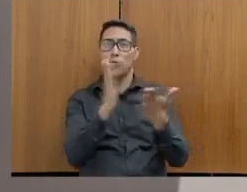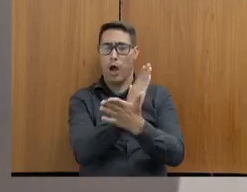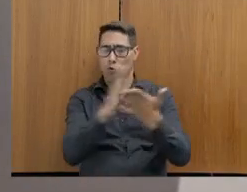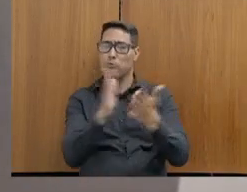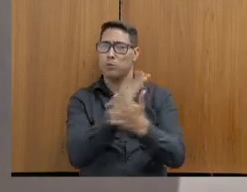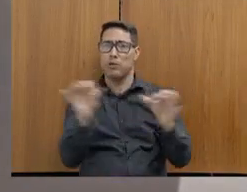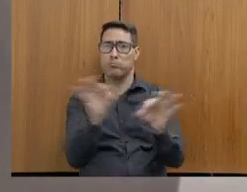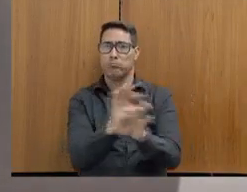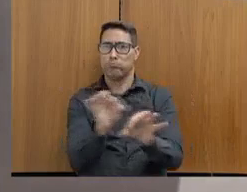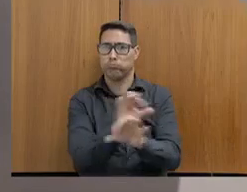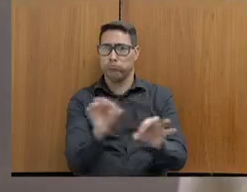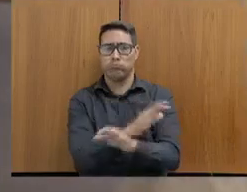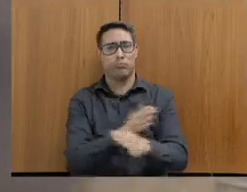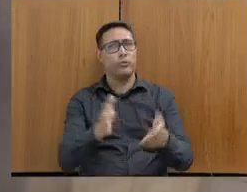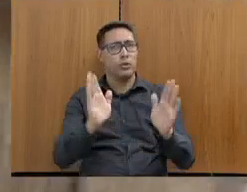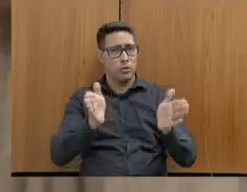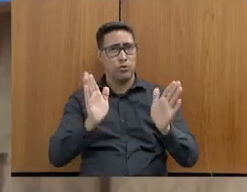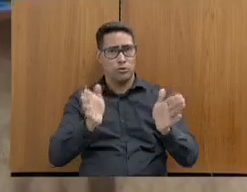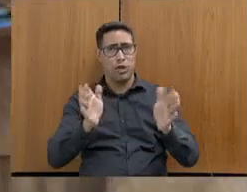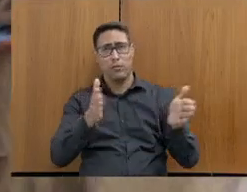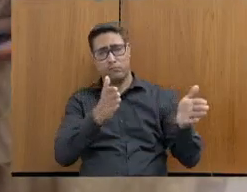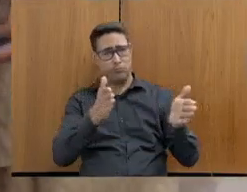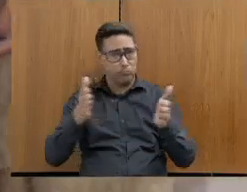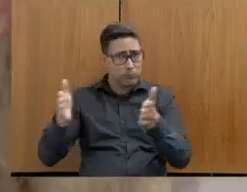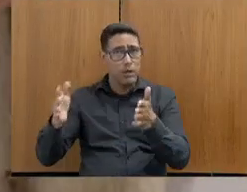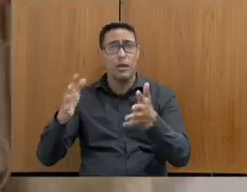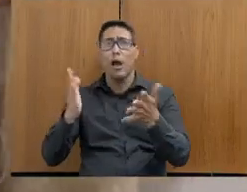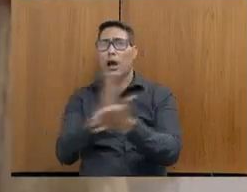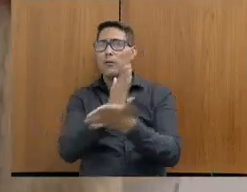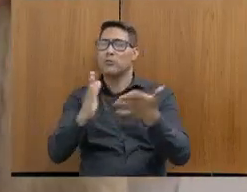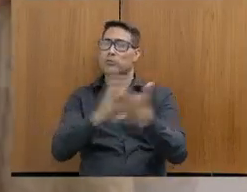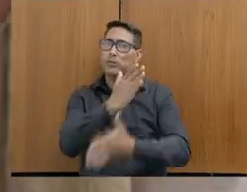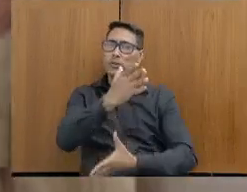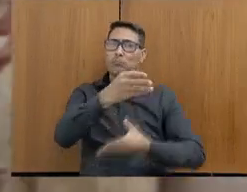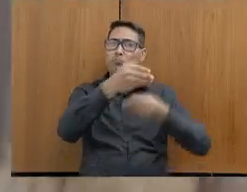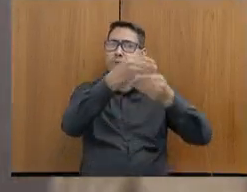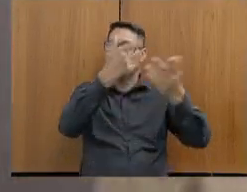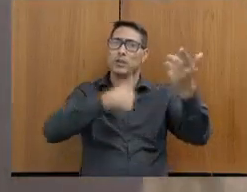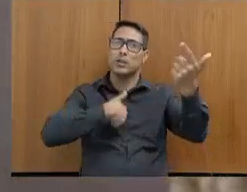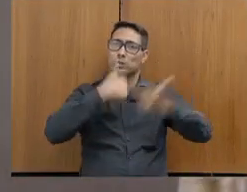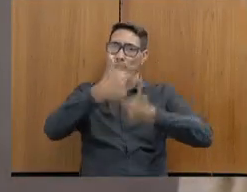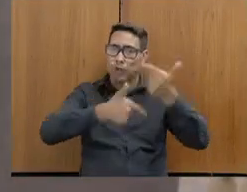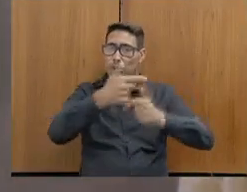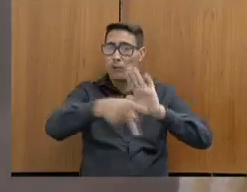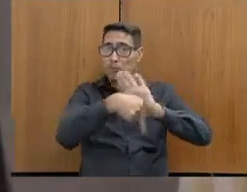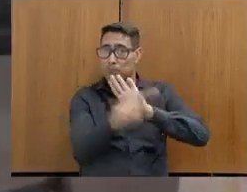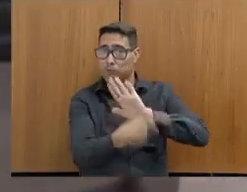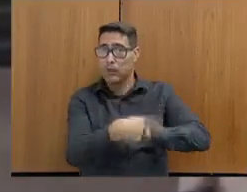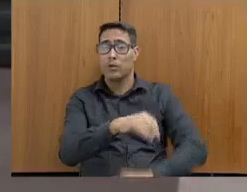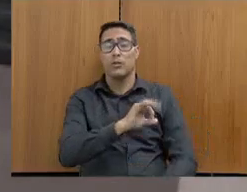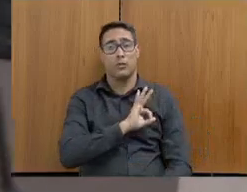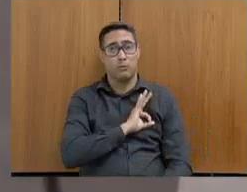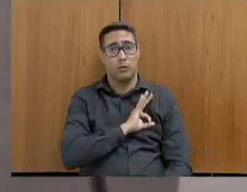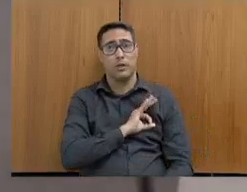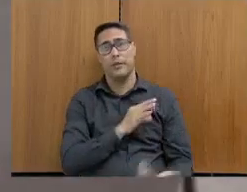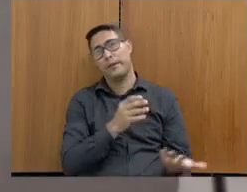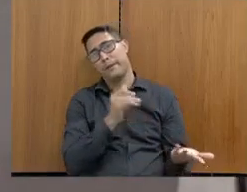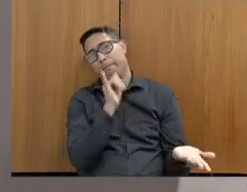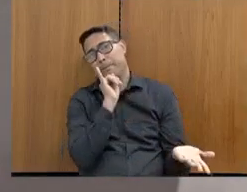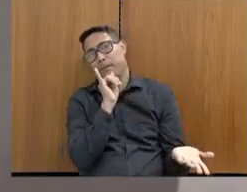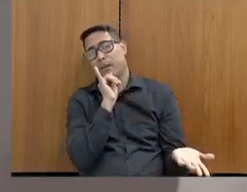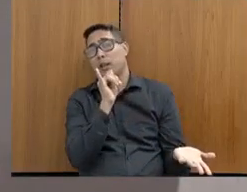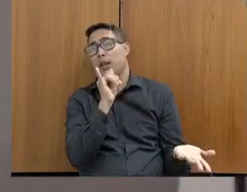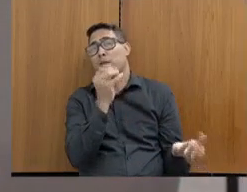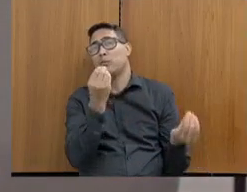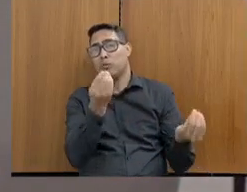em incrementos e uma otimização da atividade policial por exemplo a definição do nosso quadro distribuição